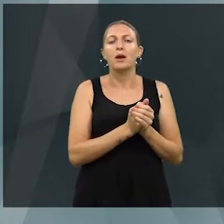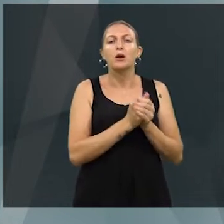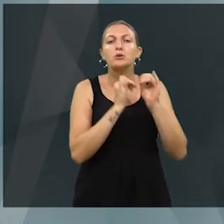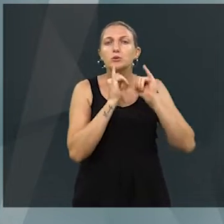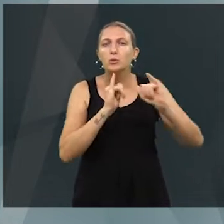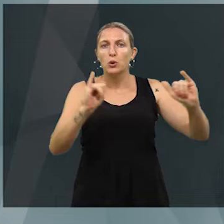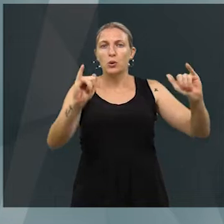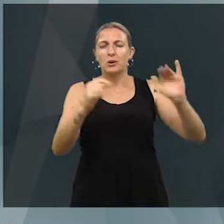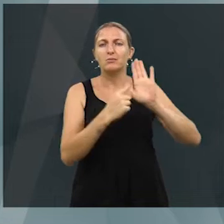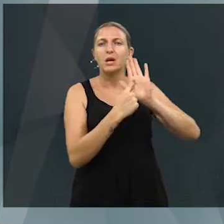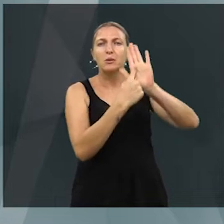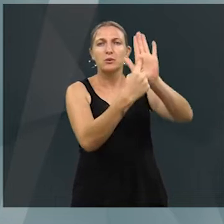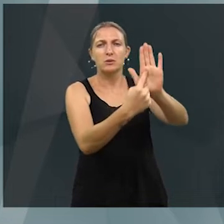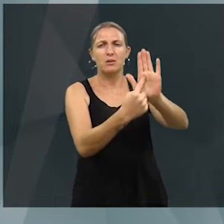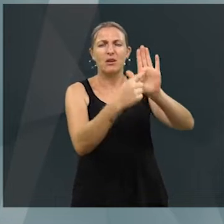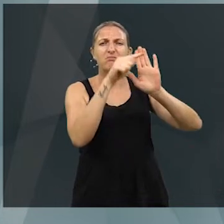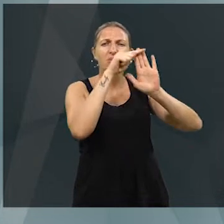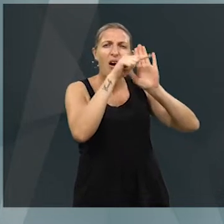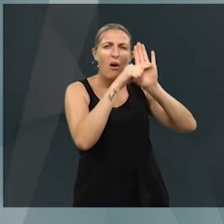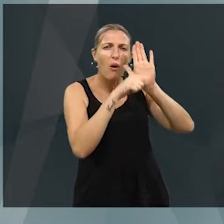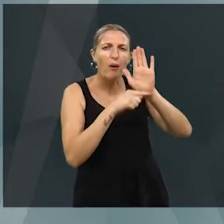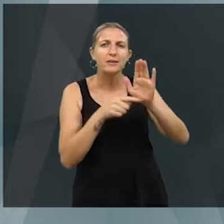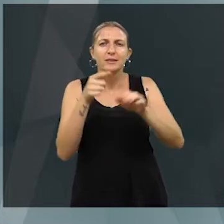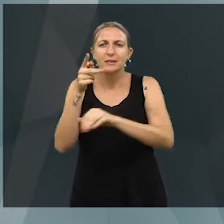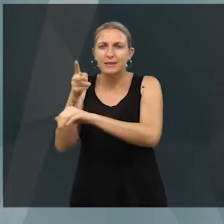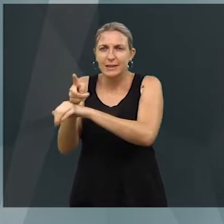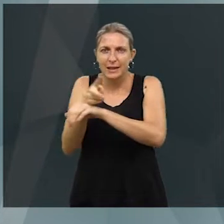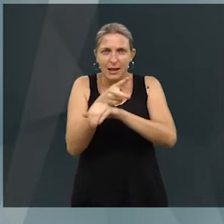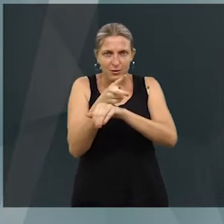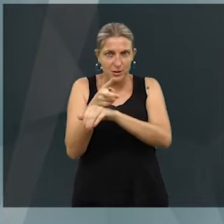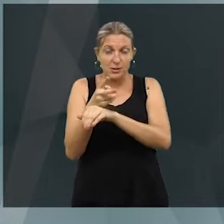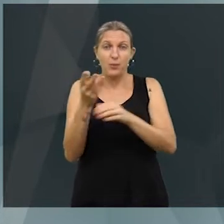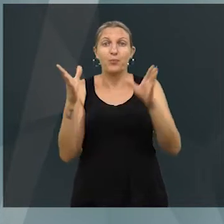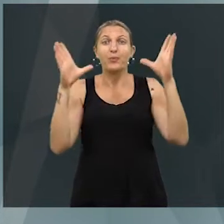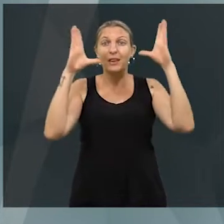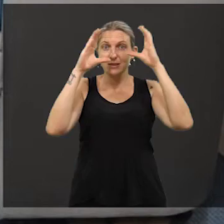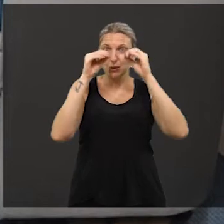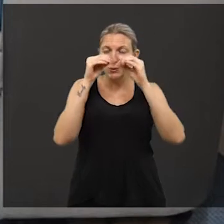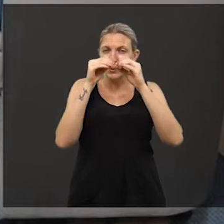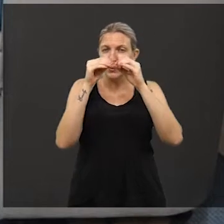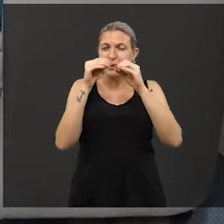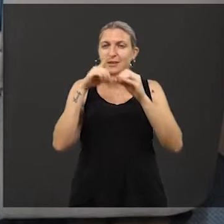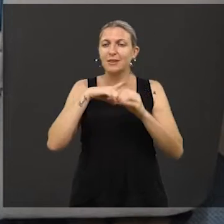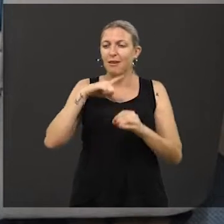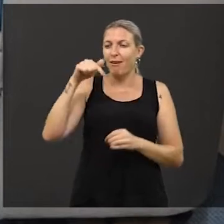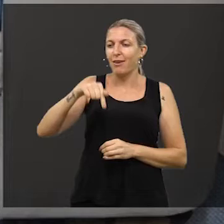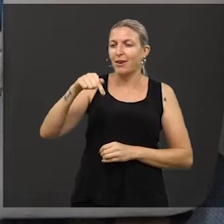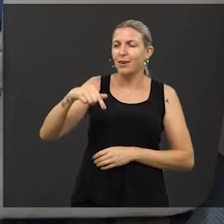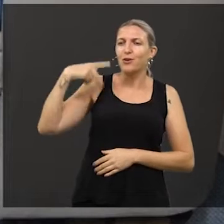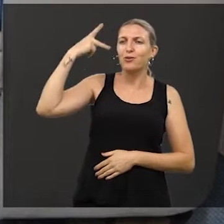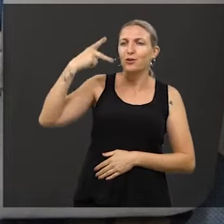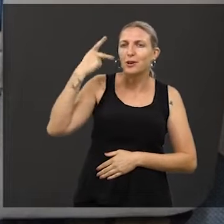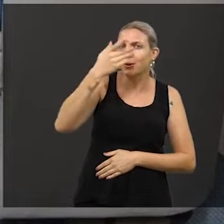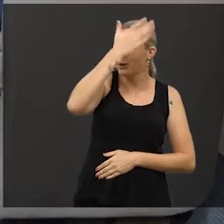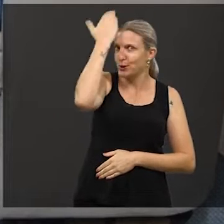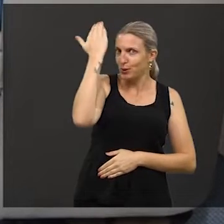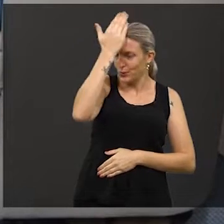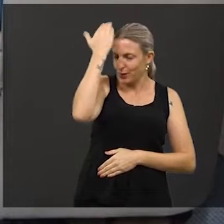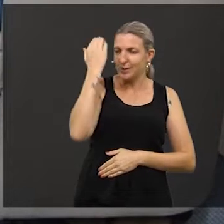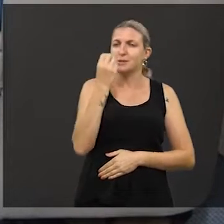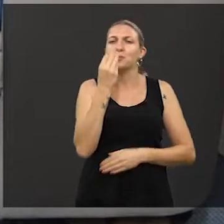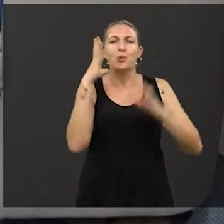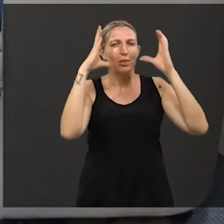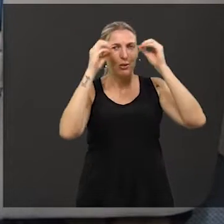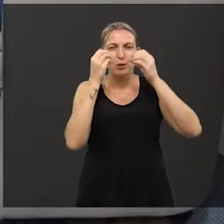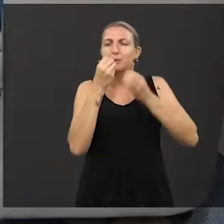serão exibidos conforme a ordem de gravação. E essa noite eu recebo aqui no estúdio o vereador Lucas Farina. Boa noite e seja